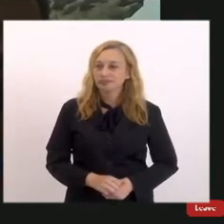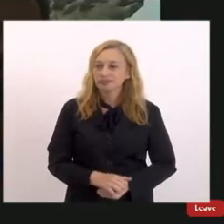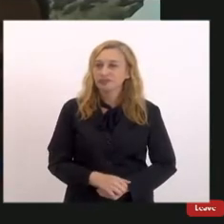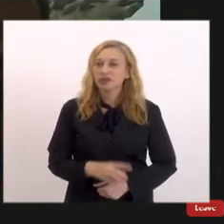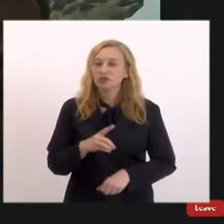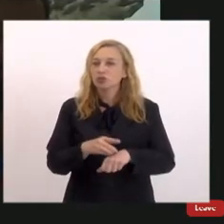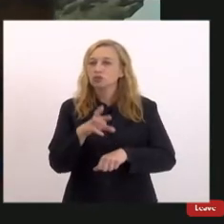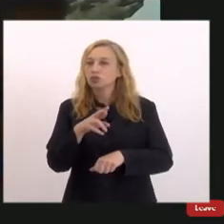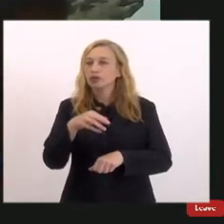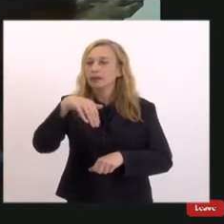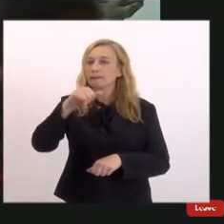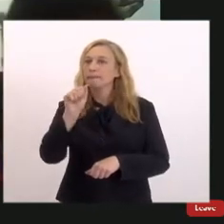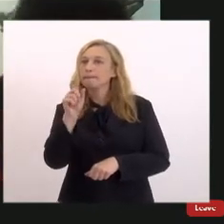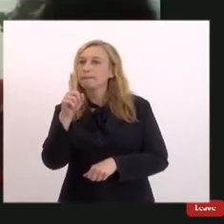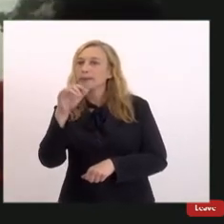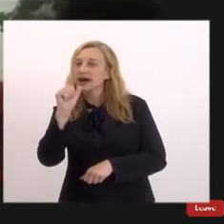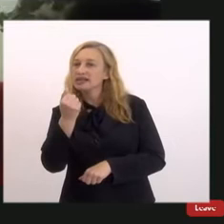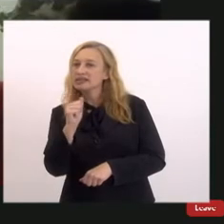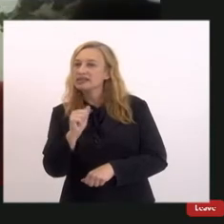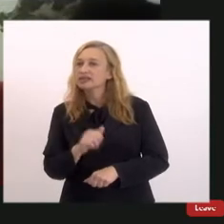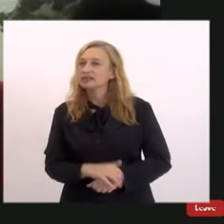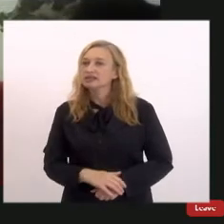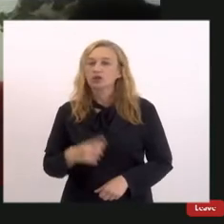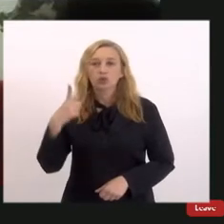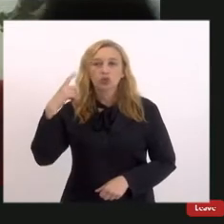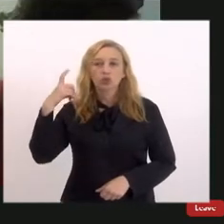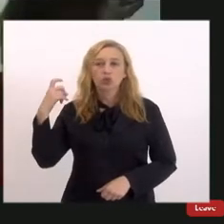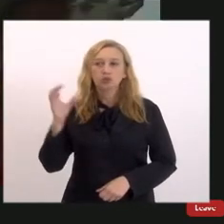Doutora Márcia, o microfone está fechado.